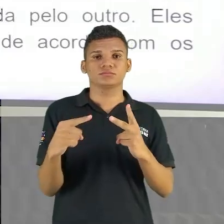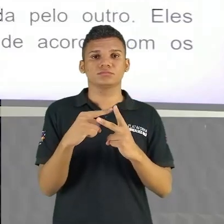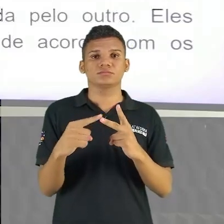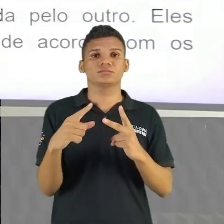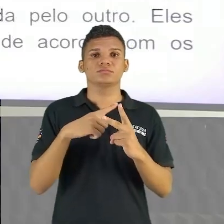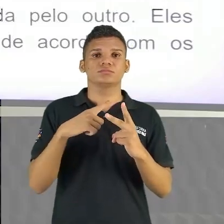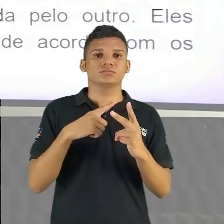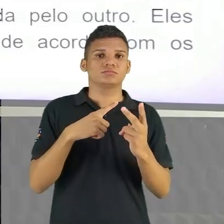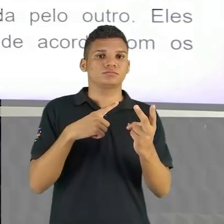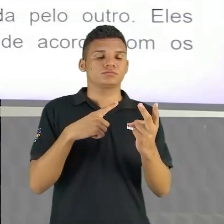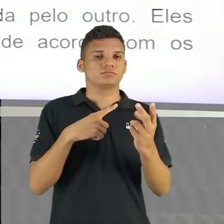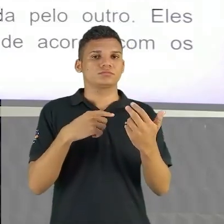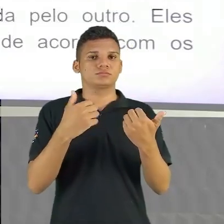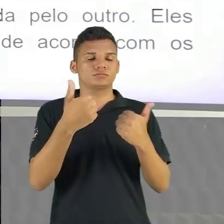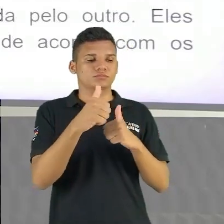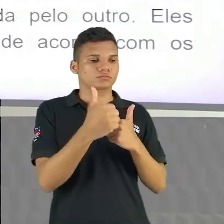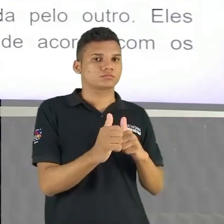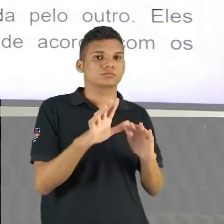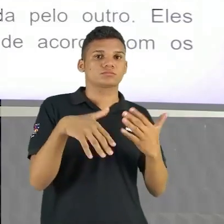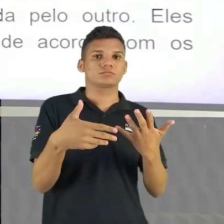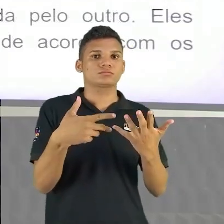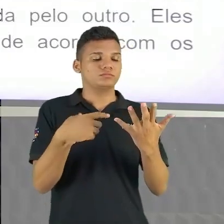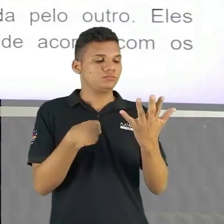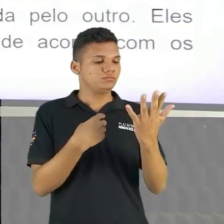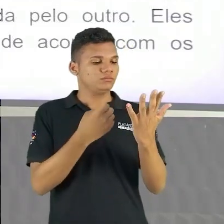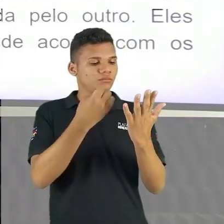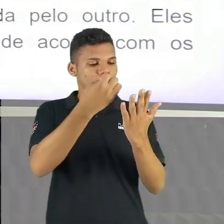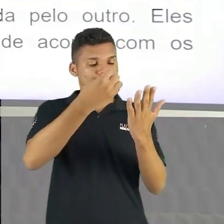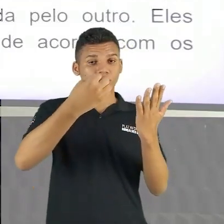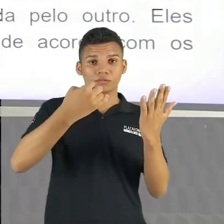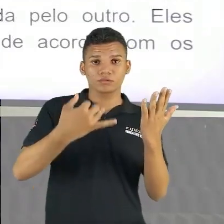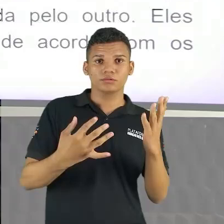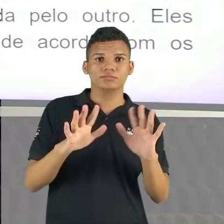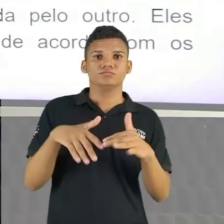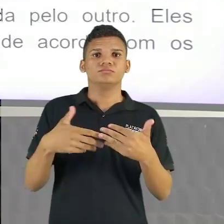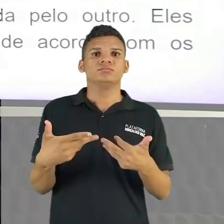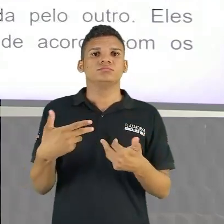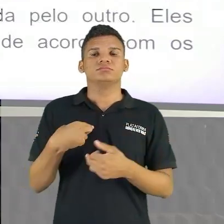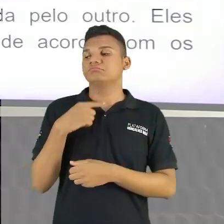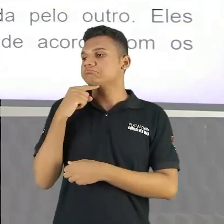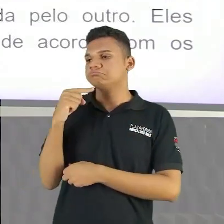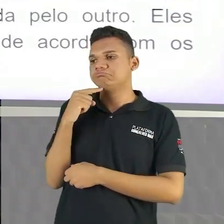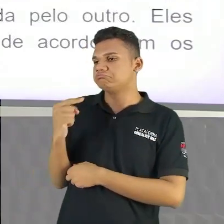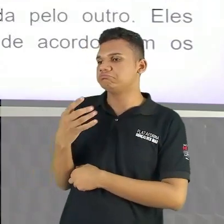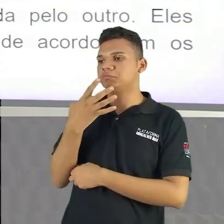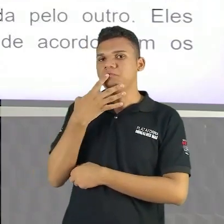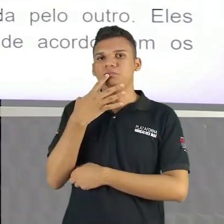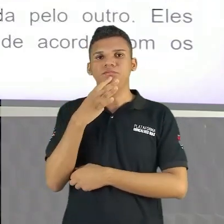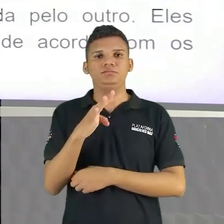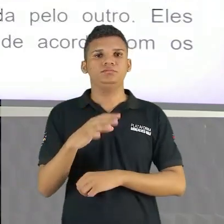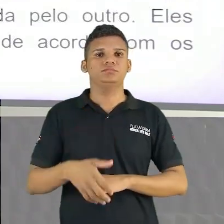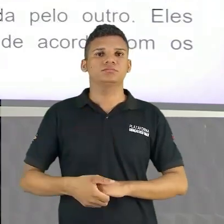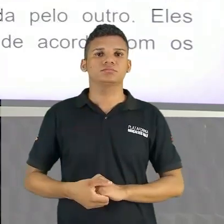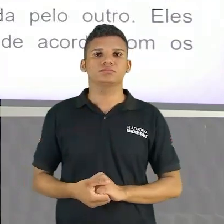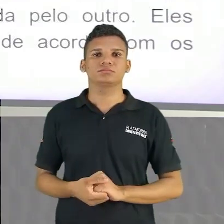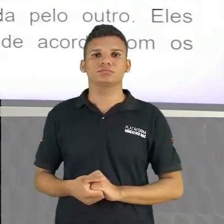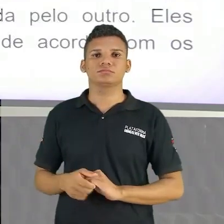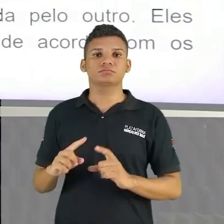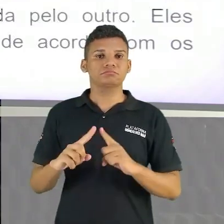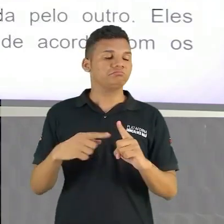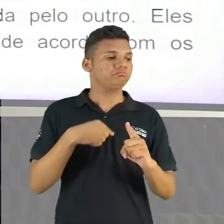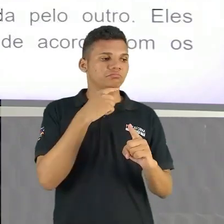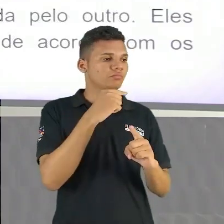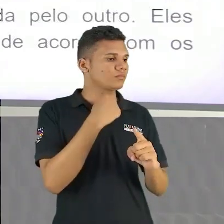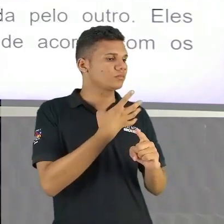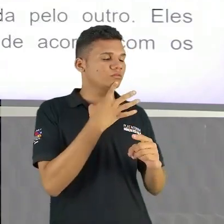avaliadores eles estão corrigindo de maneira independente então um não sabe da existência do outro e nenhum dos dois sabe de onde você